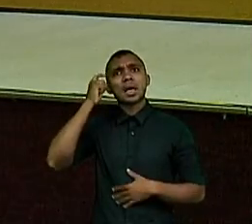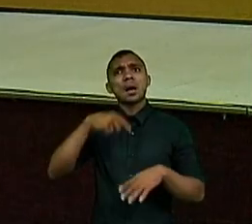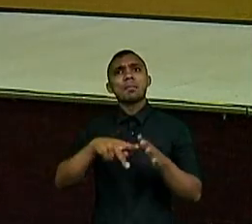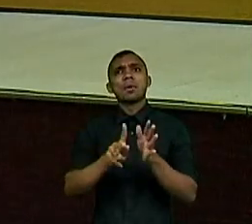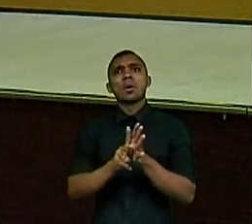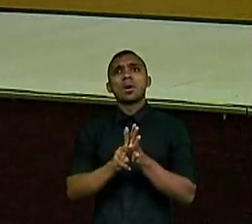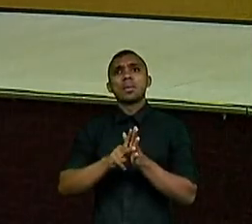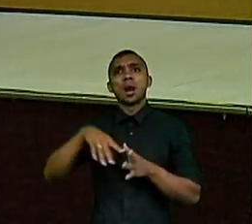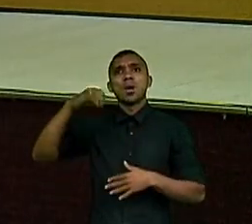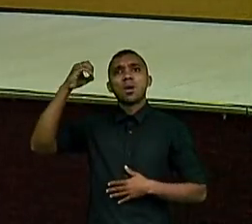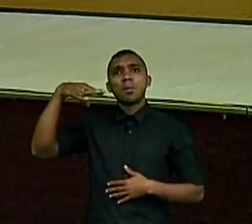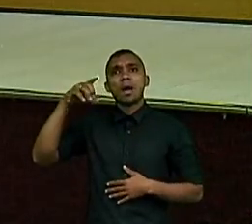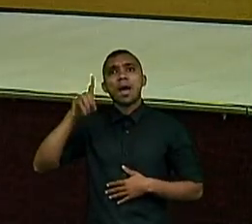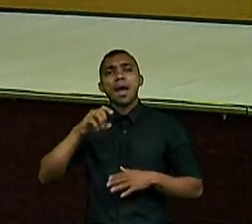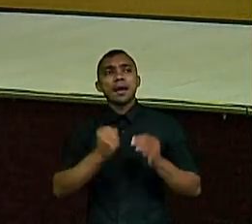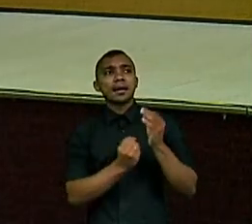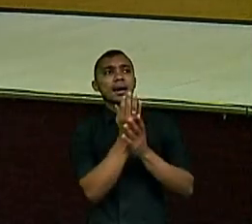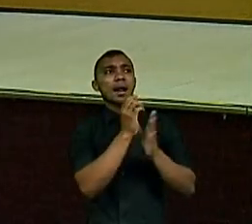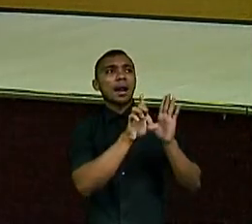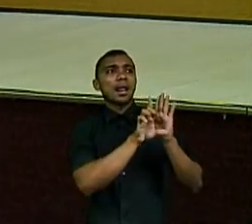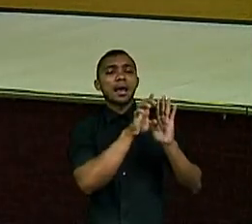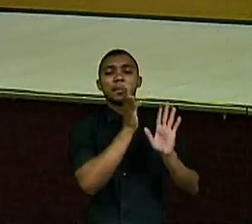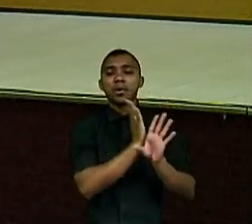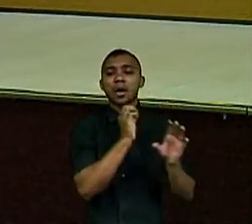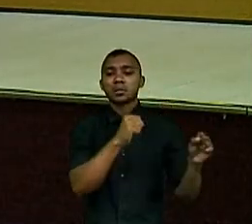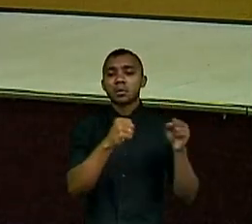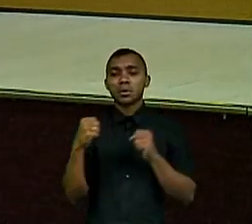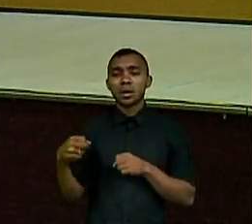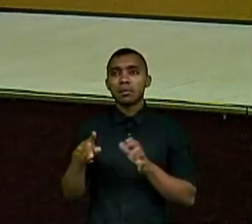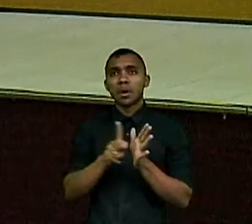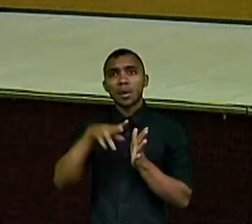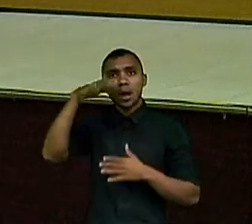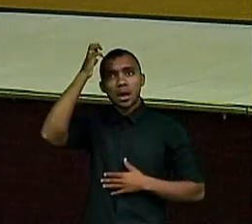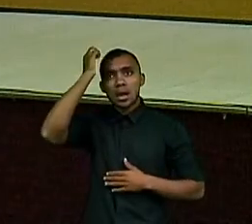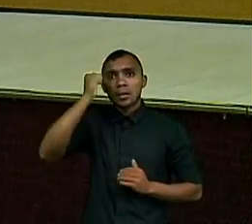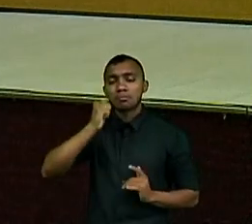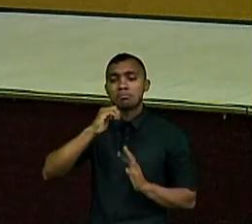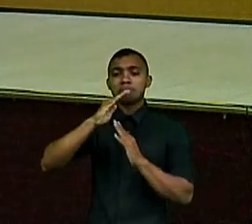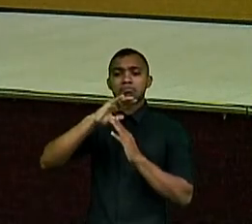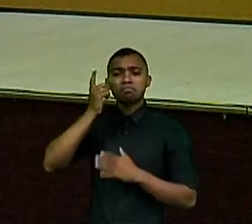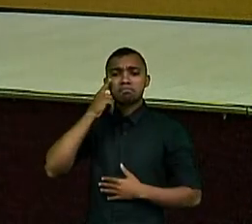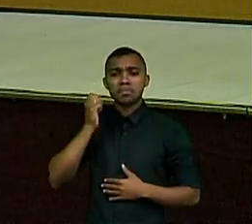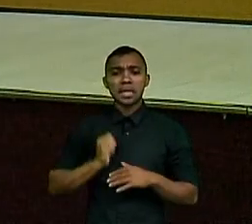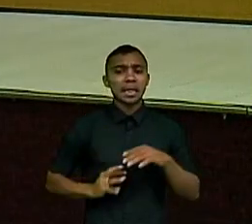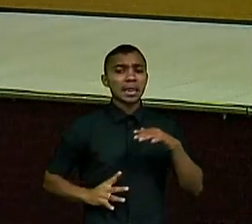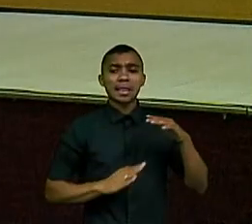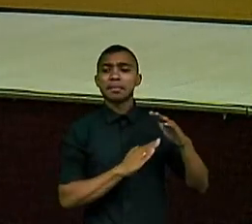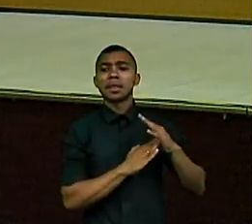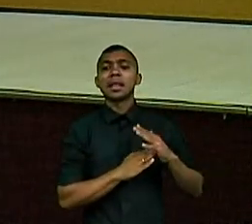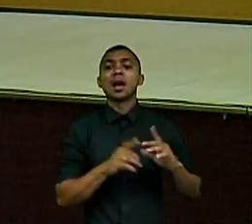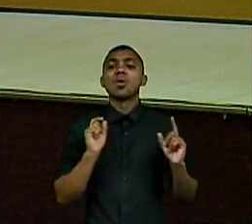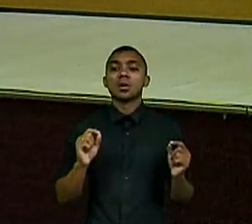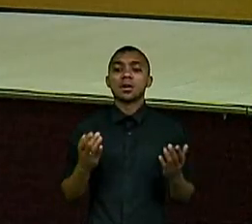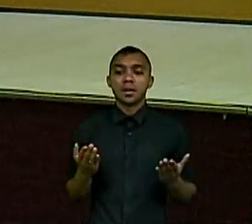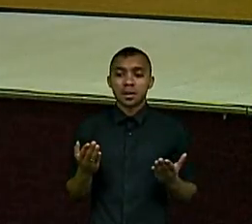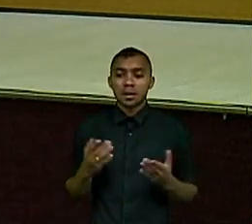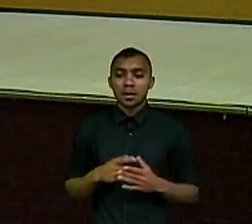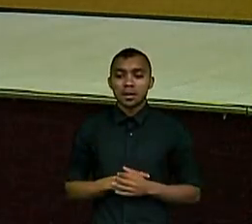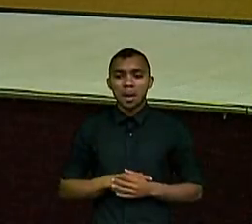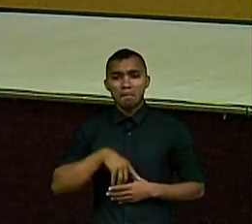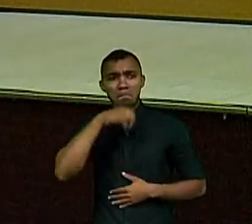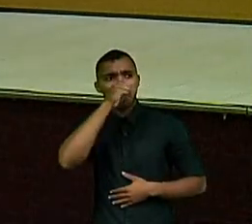leis para limitar o poder dos Reis limitar abusos autoritários